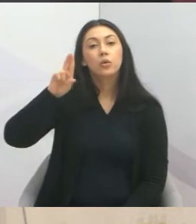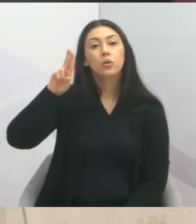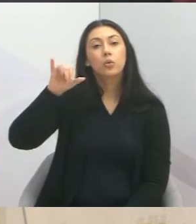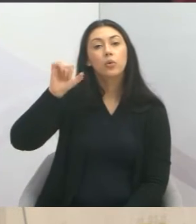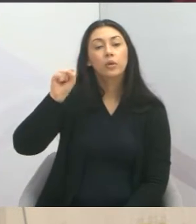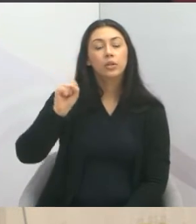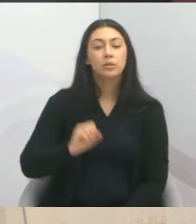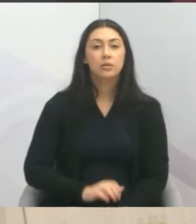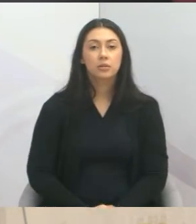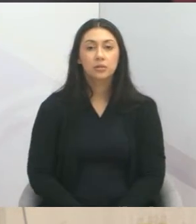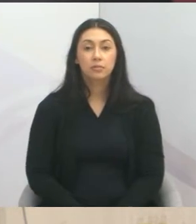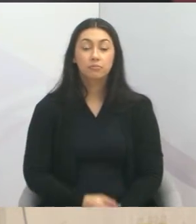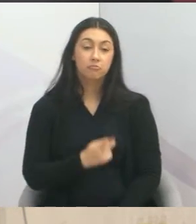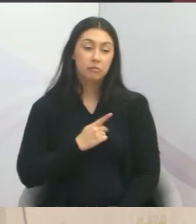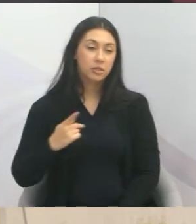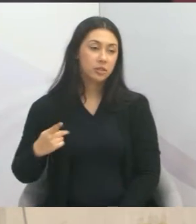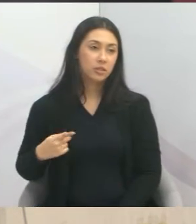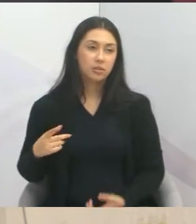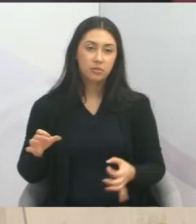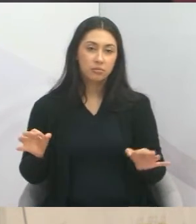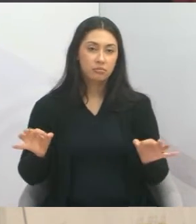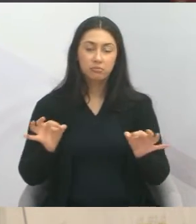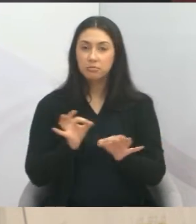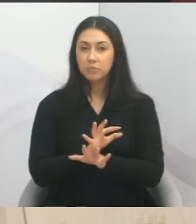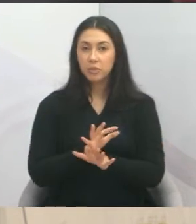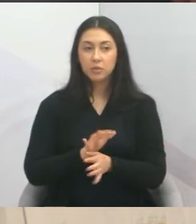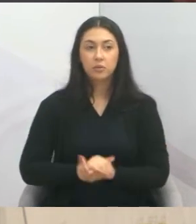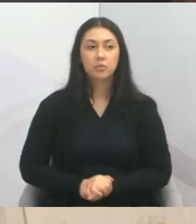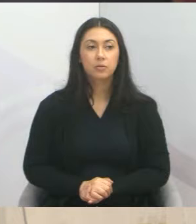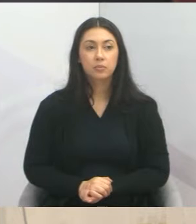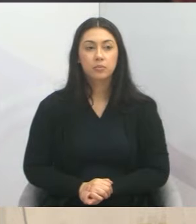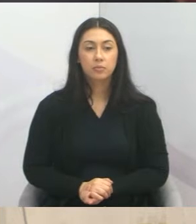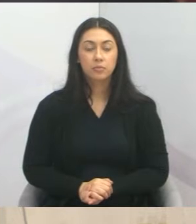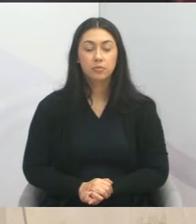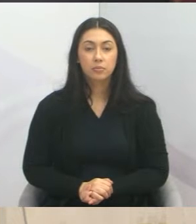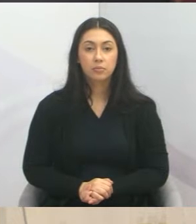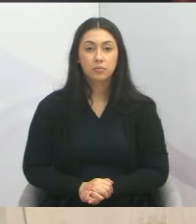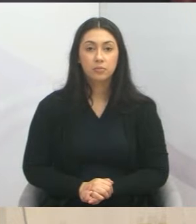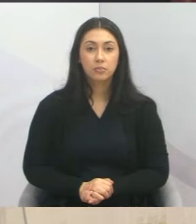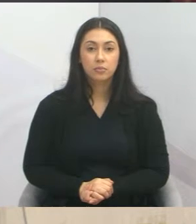Flávio seu presente não temos mais emoção